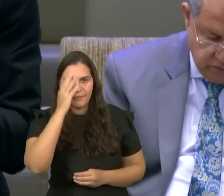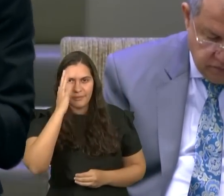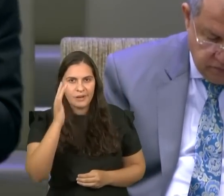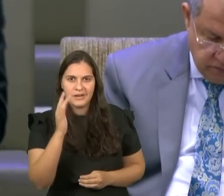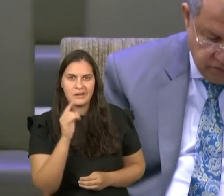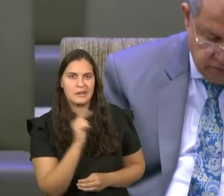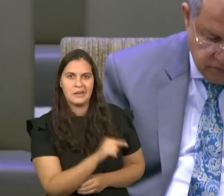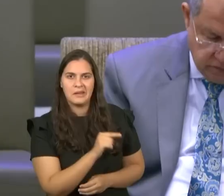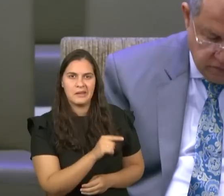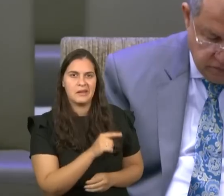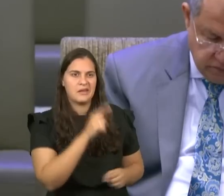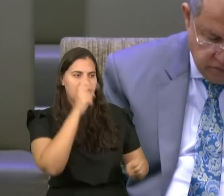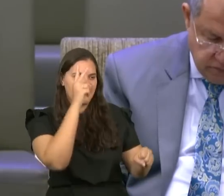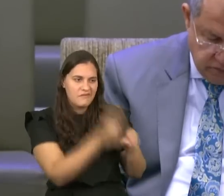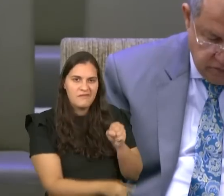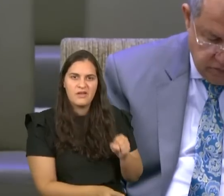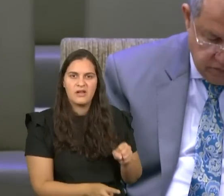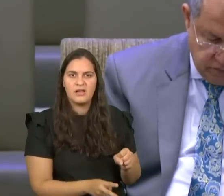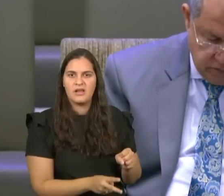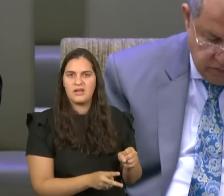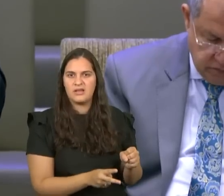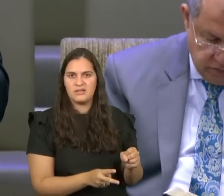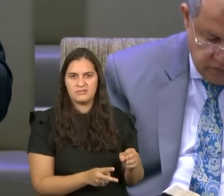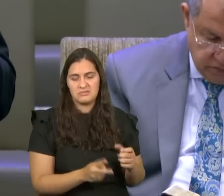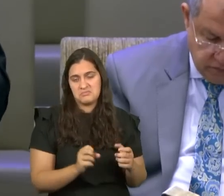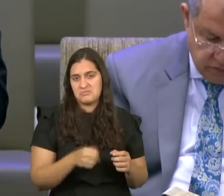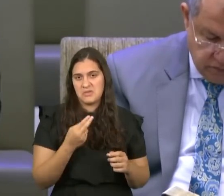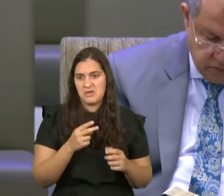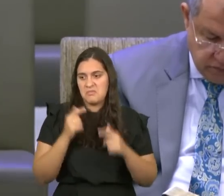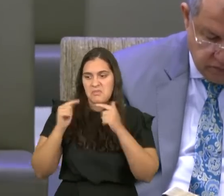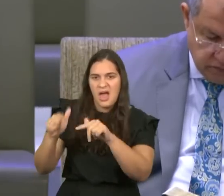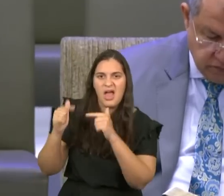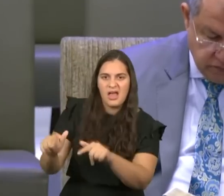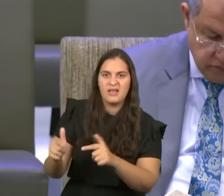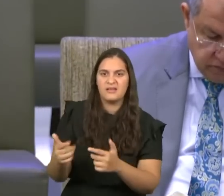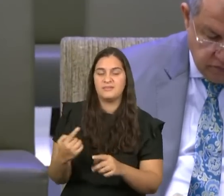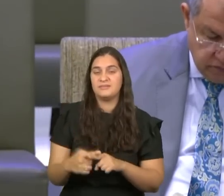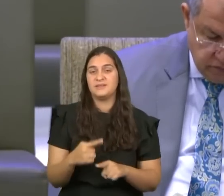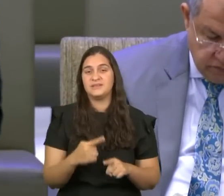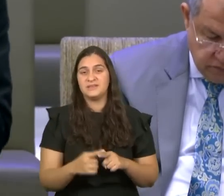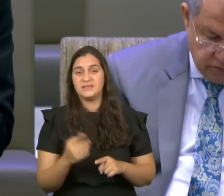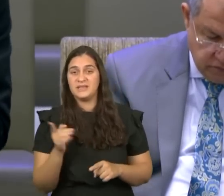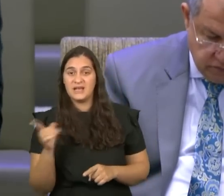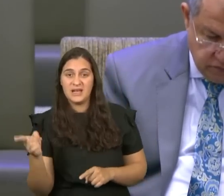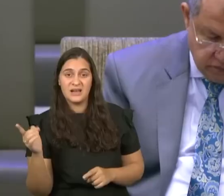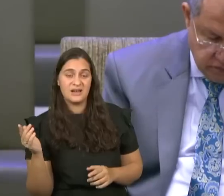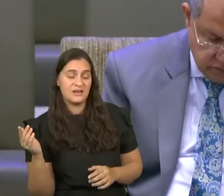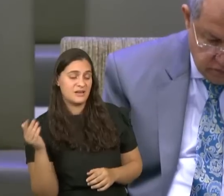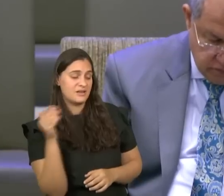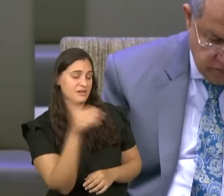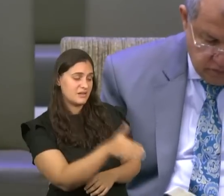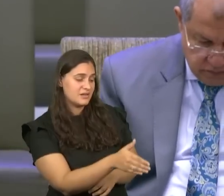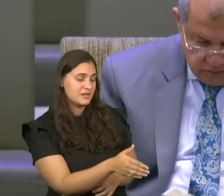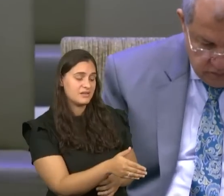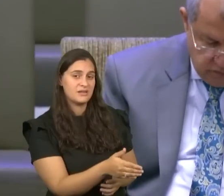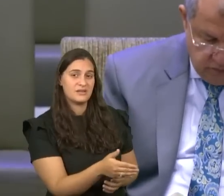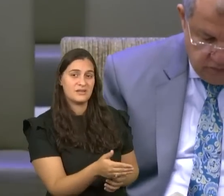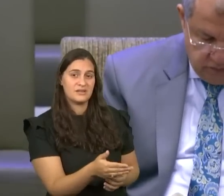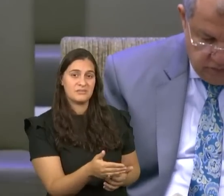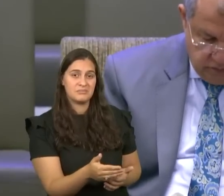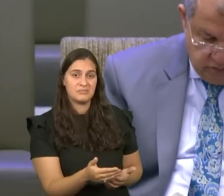de violência física ou verbal porque para o lugar onde ela estava indo os judeu estava